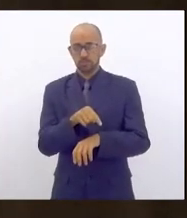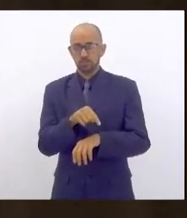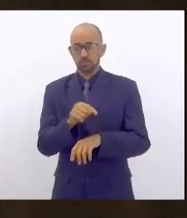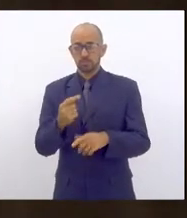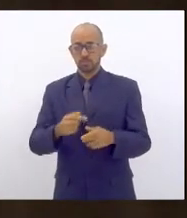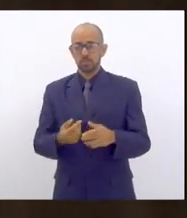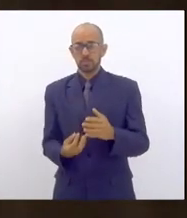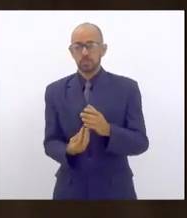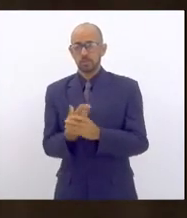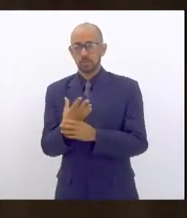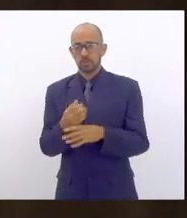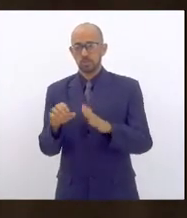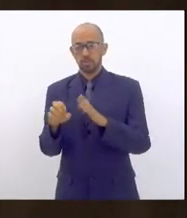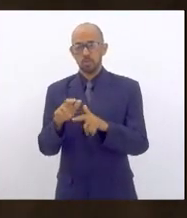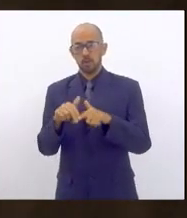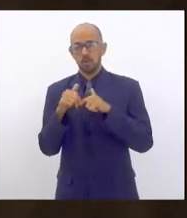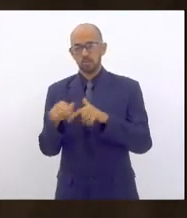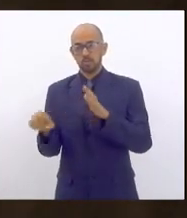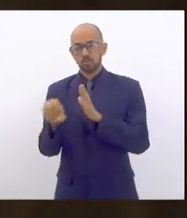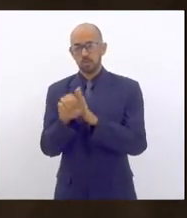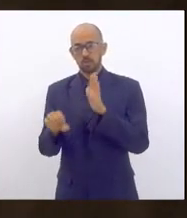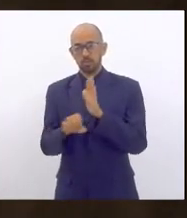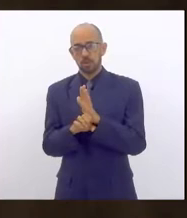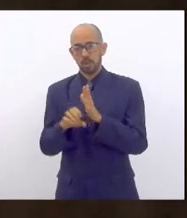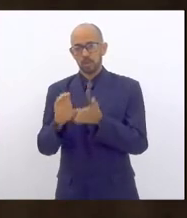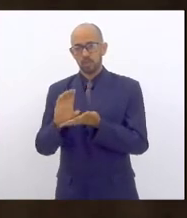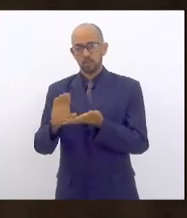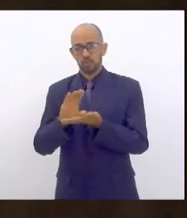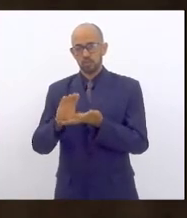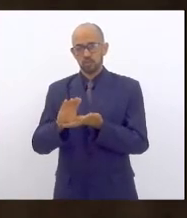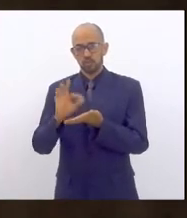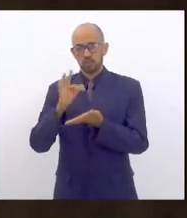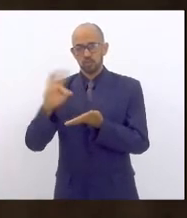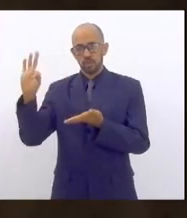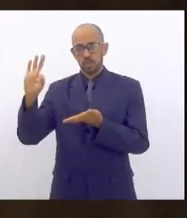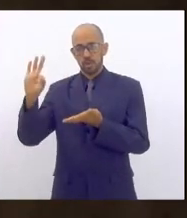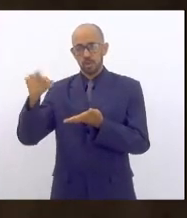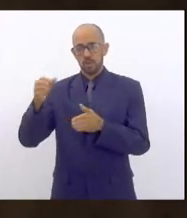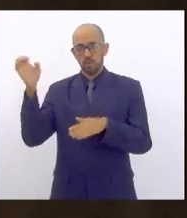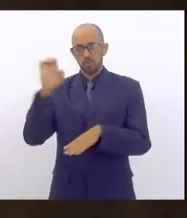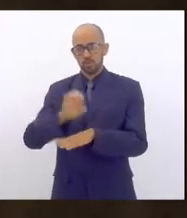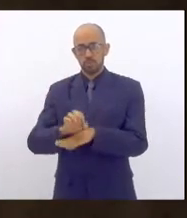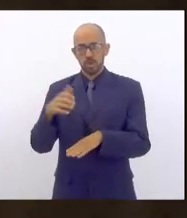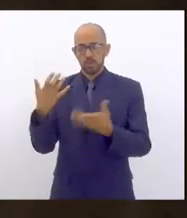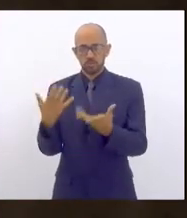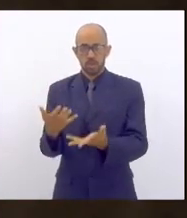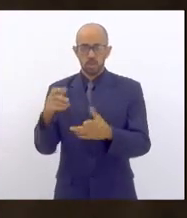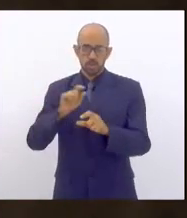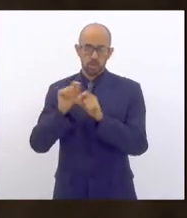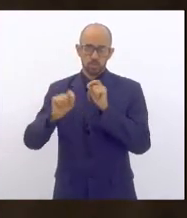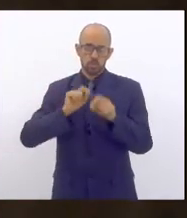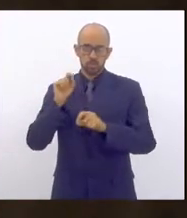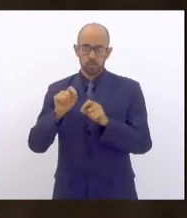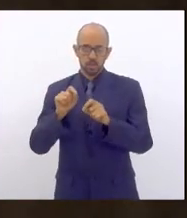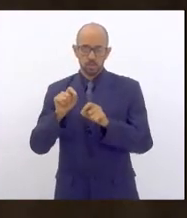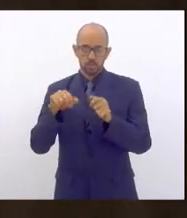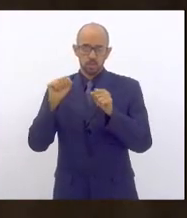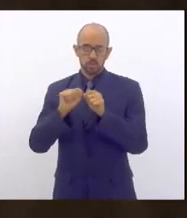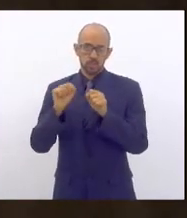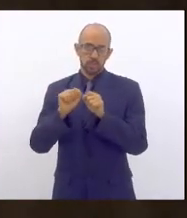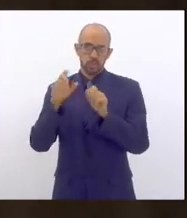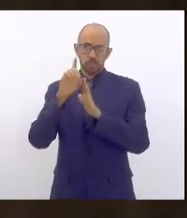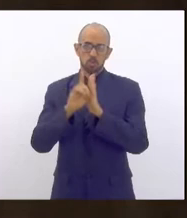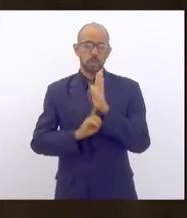decorre de uma emenda constitucional federal, o Estado queira disciplinar Luiz Paulo por meio de um